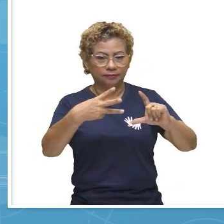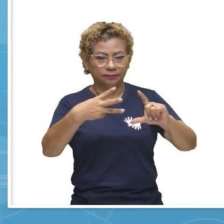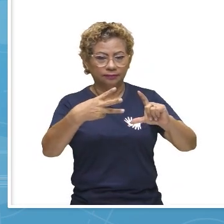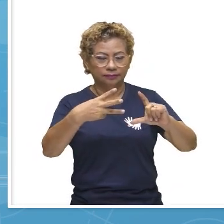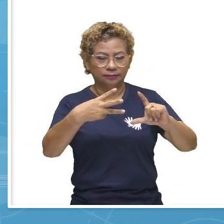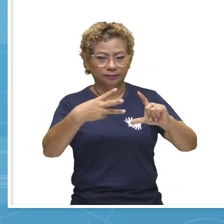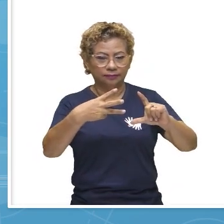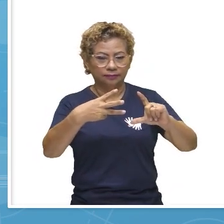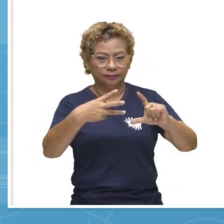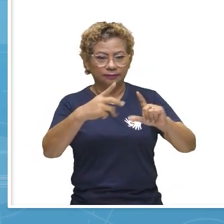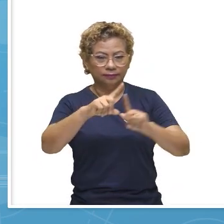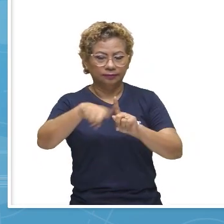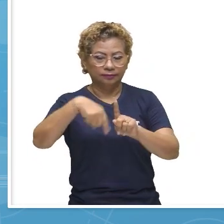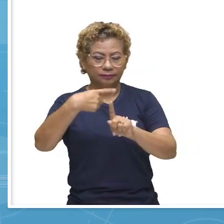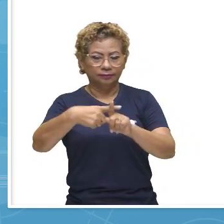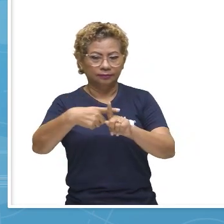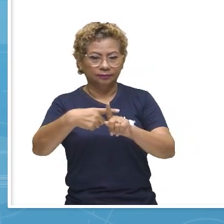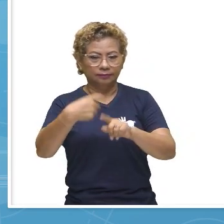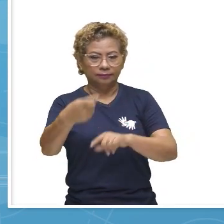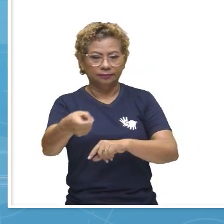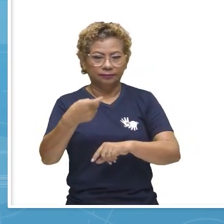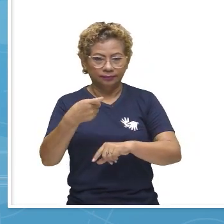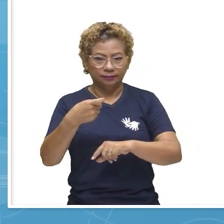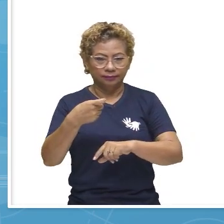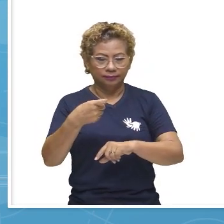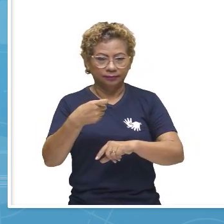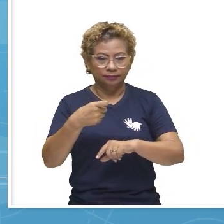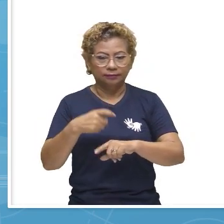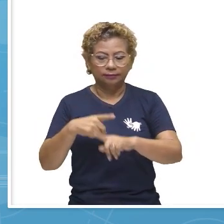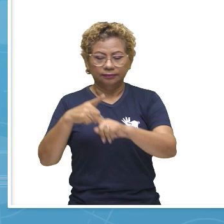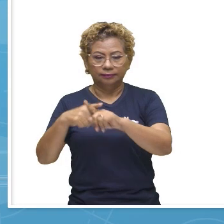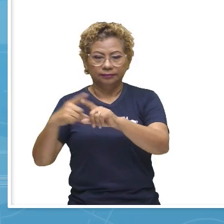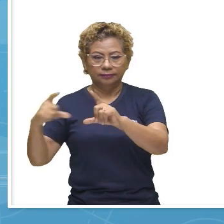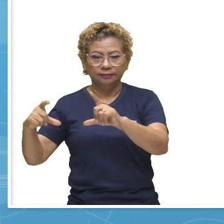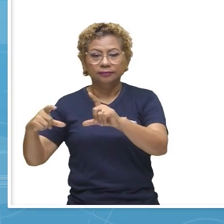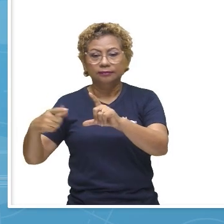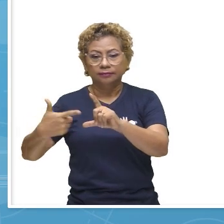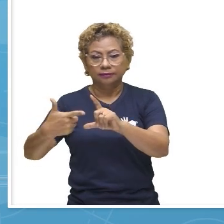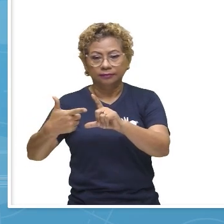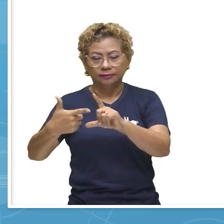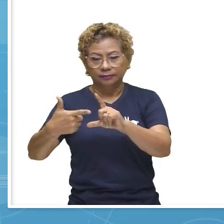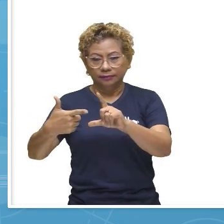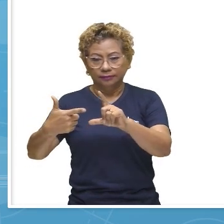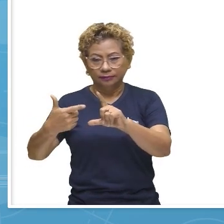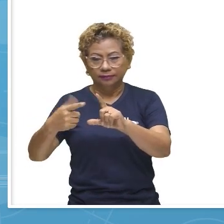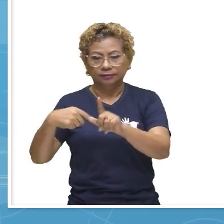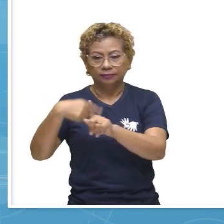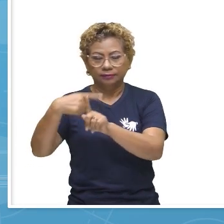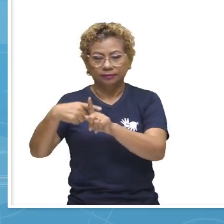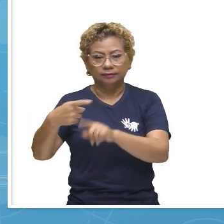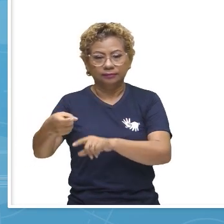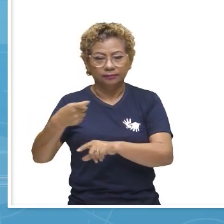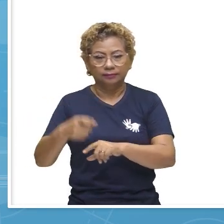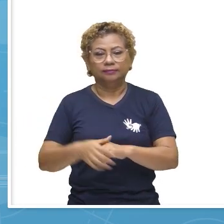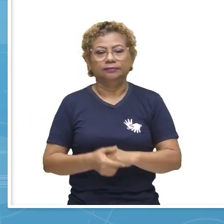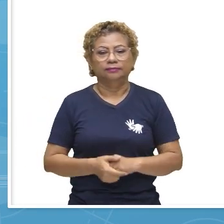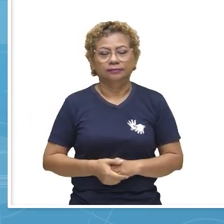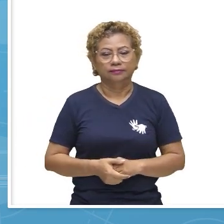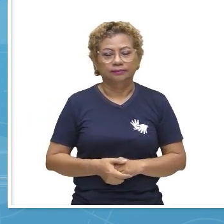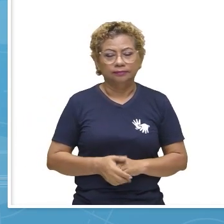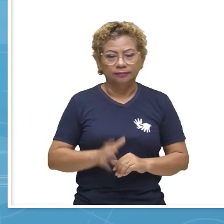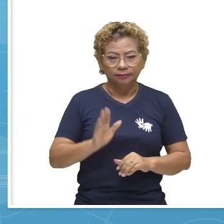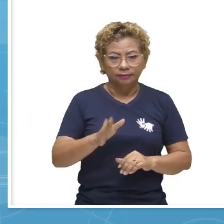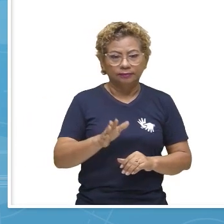com esse acréscimo, vezes 12 mais x. E aí, eu desenvolvendo